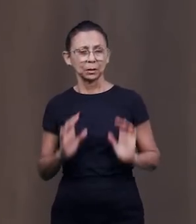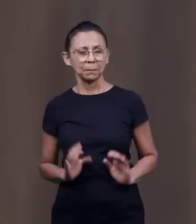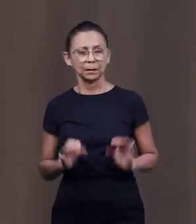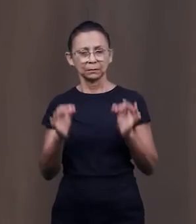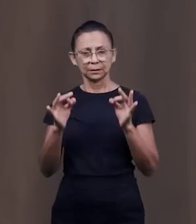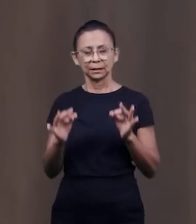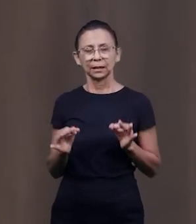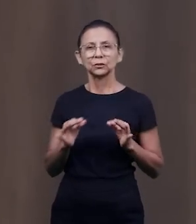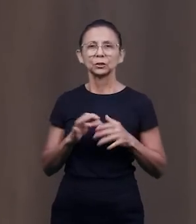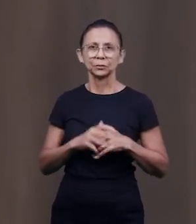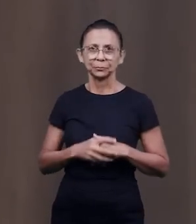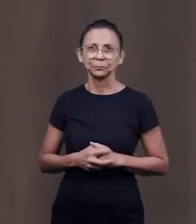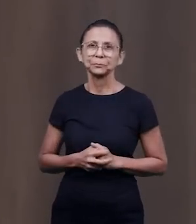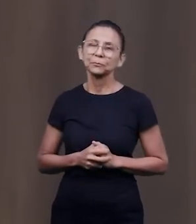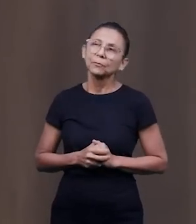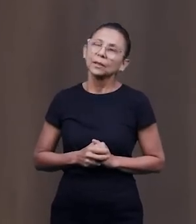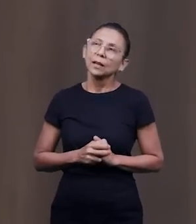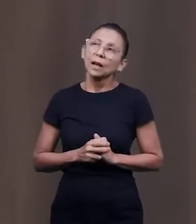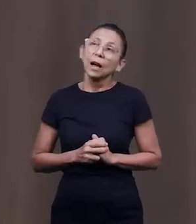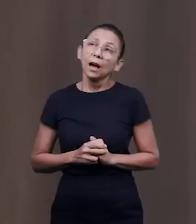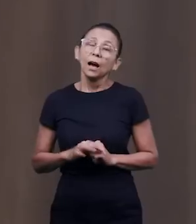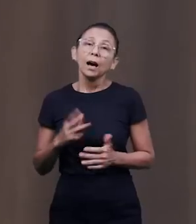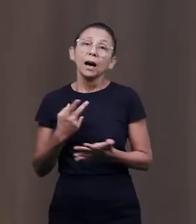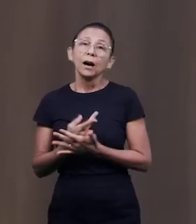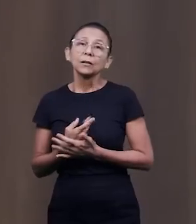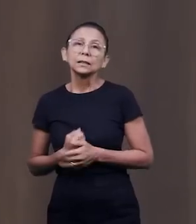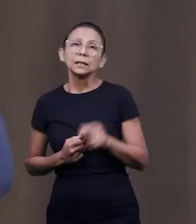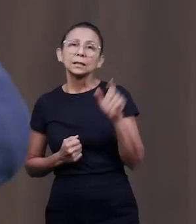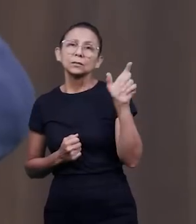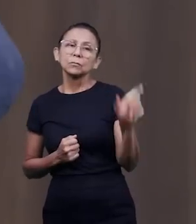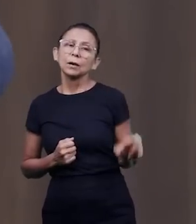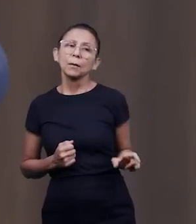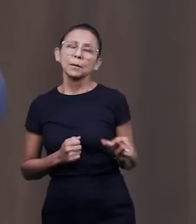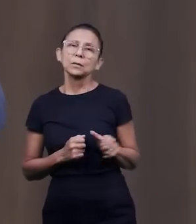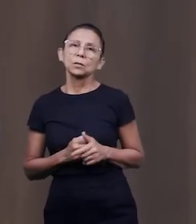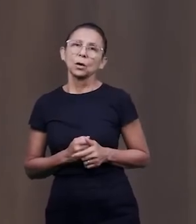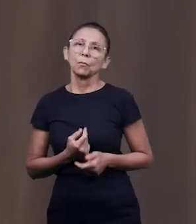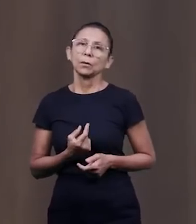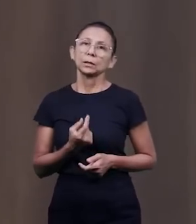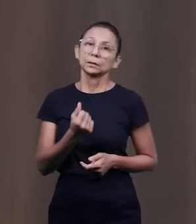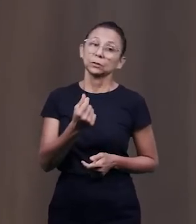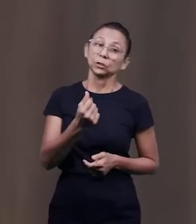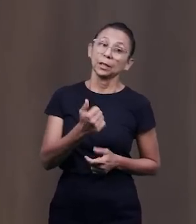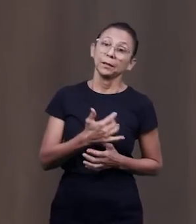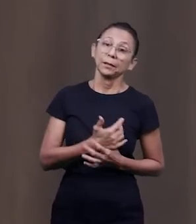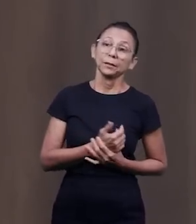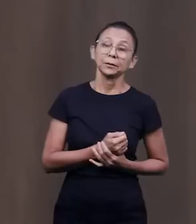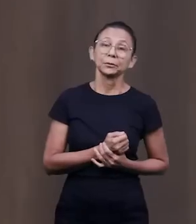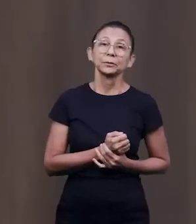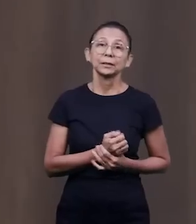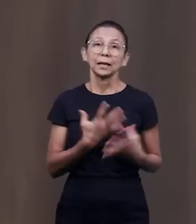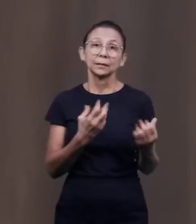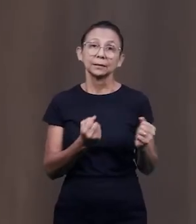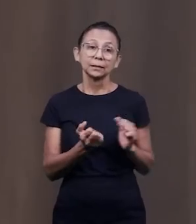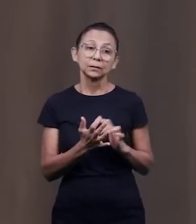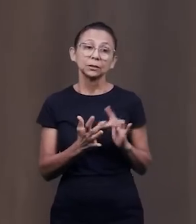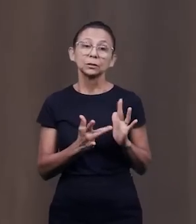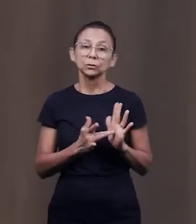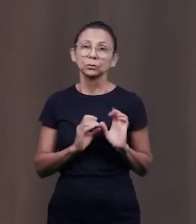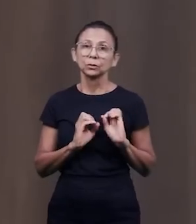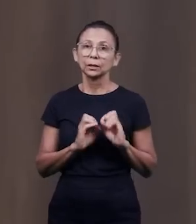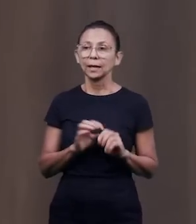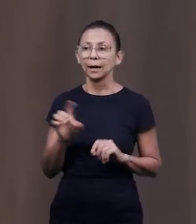tudo aquilo. Quando dá errado, você bate em cima do pastor. Mas eu não sabia disso. Entendeu? Mas como